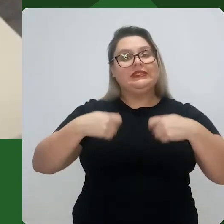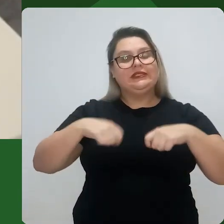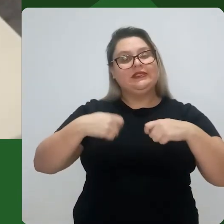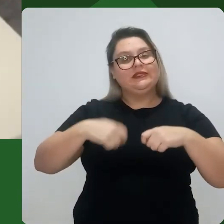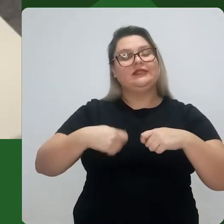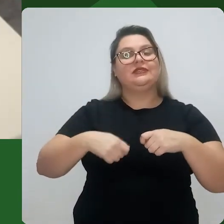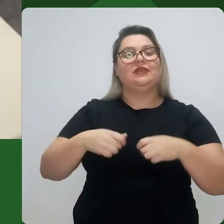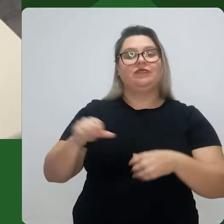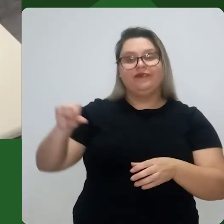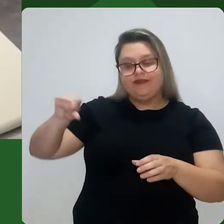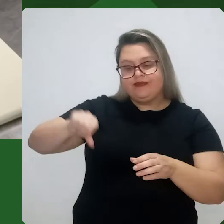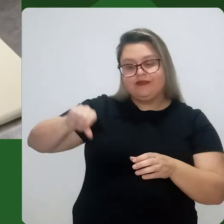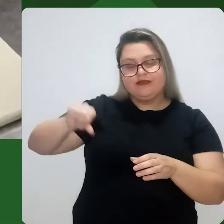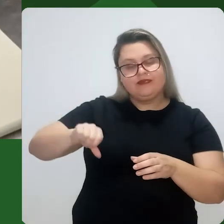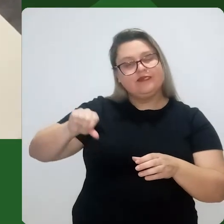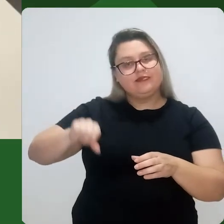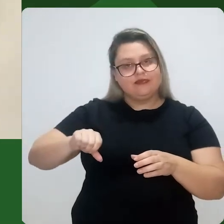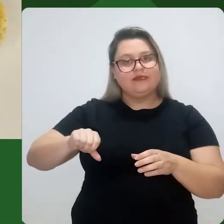hidratar